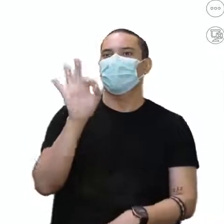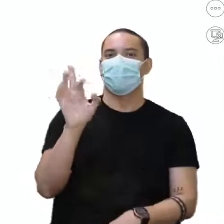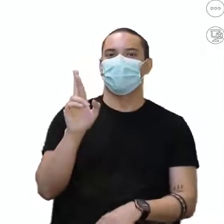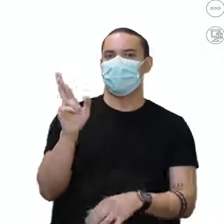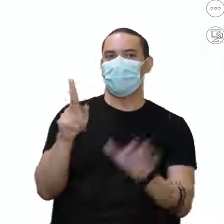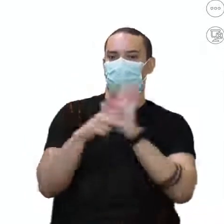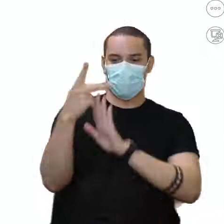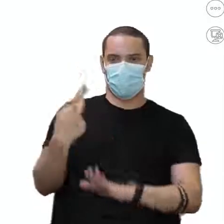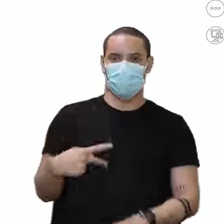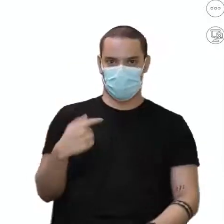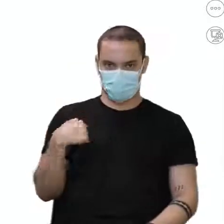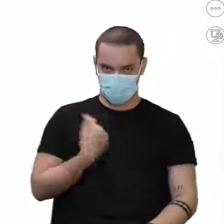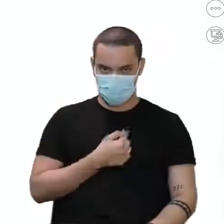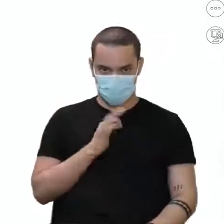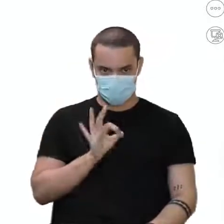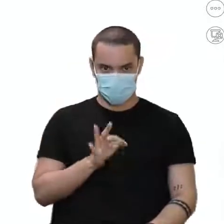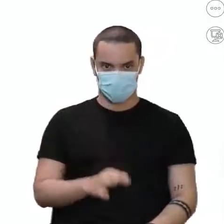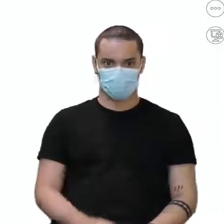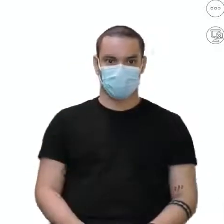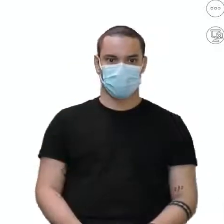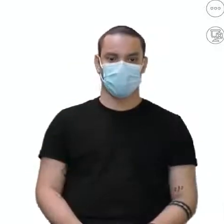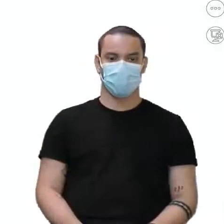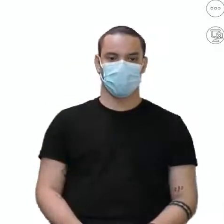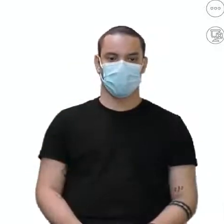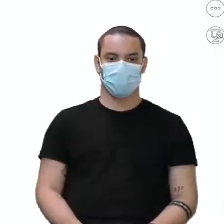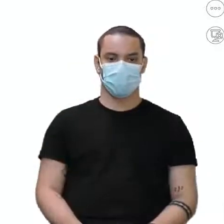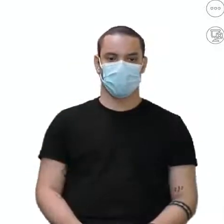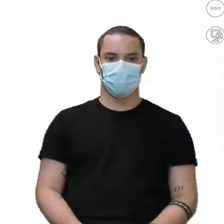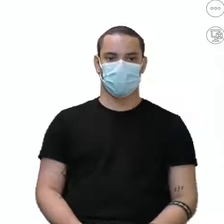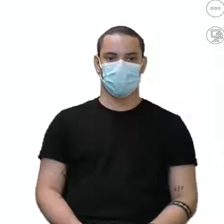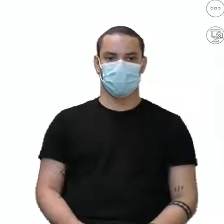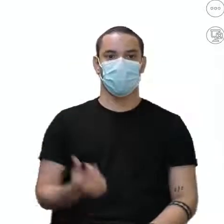né? Modo de dizer, porque lá